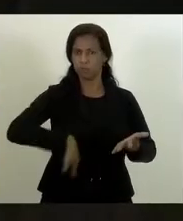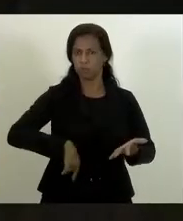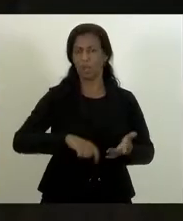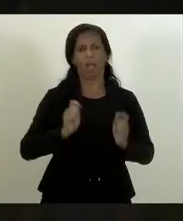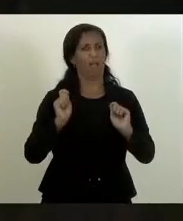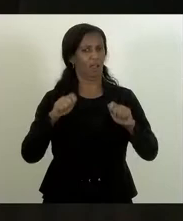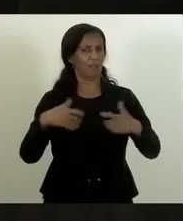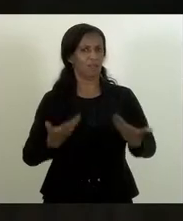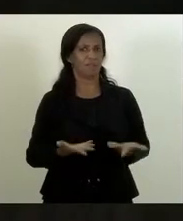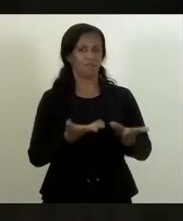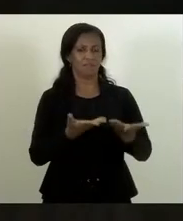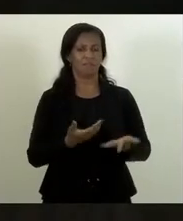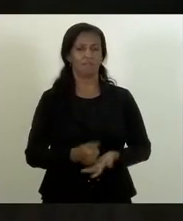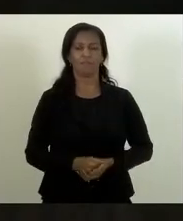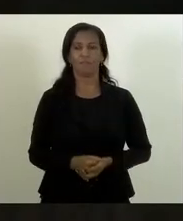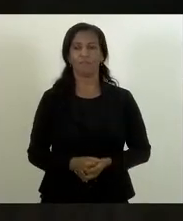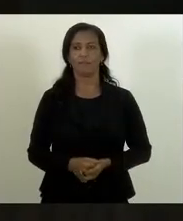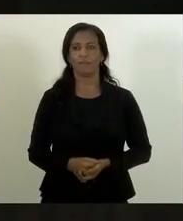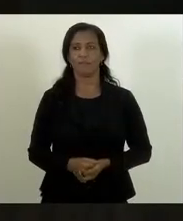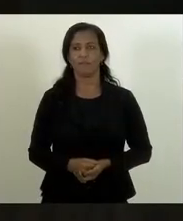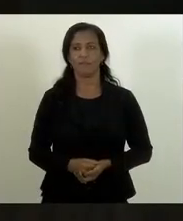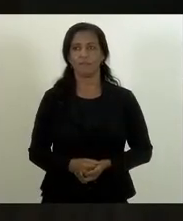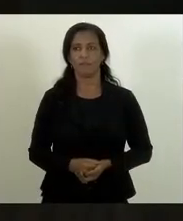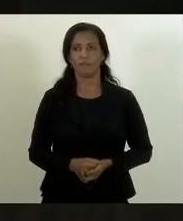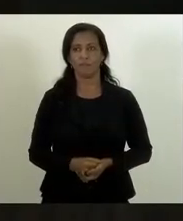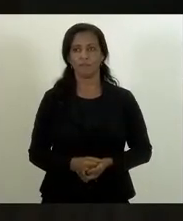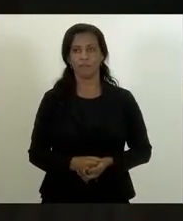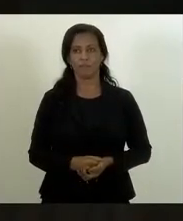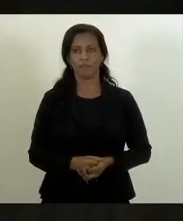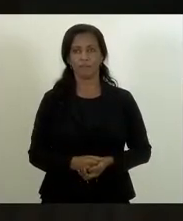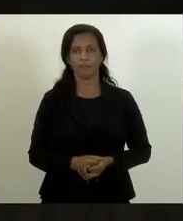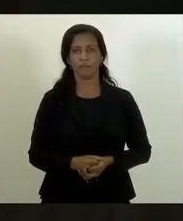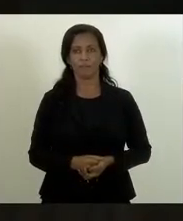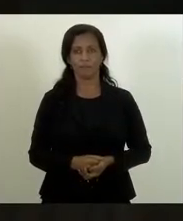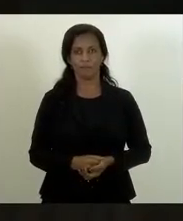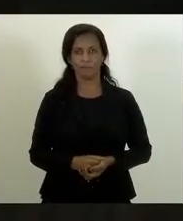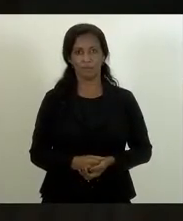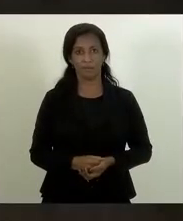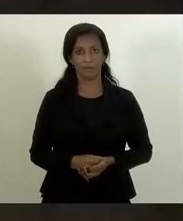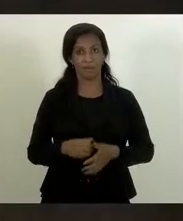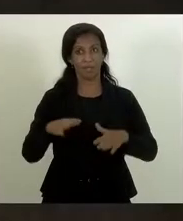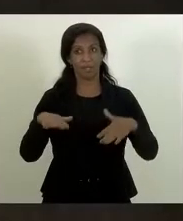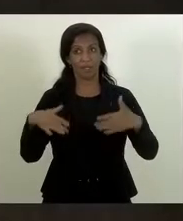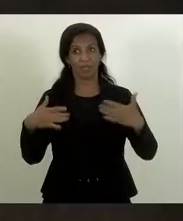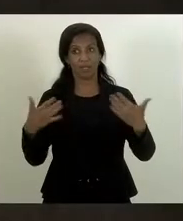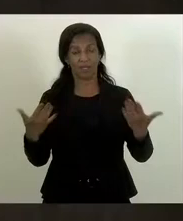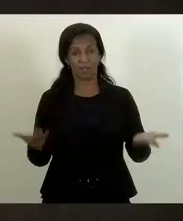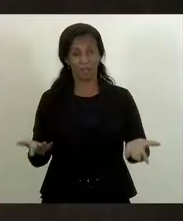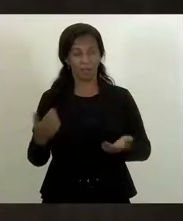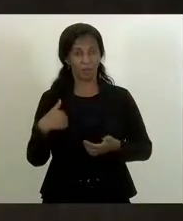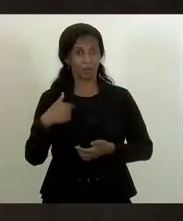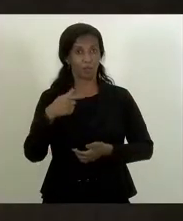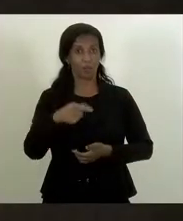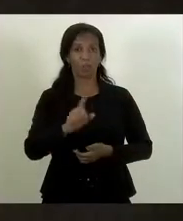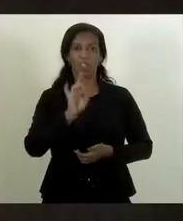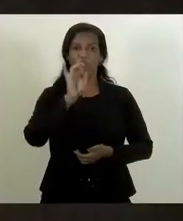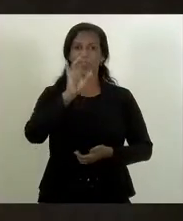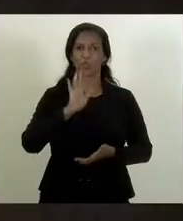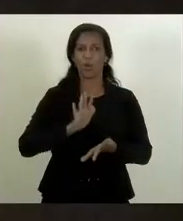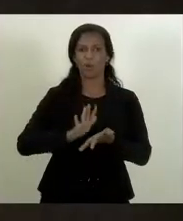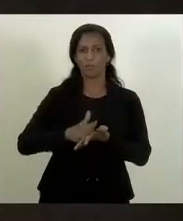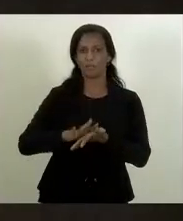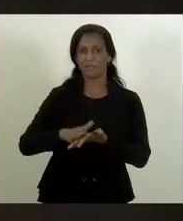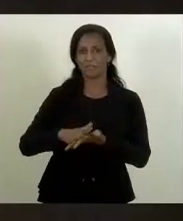ela. Deputada Renata, por favor. Claro, senhor presidente. Então, vou aqui recitar um samba para ninar